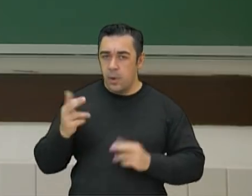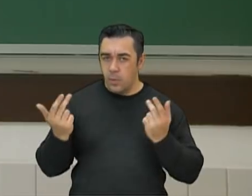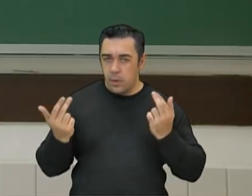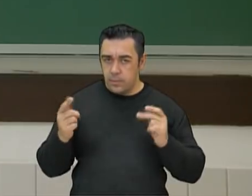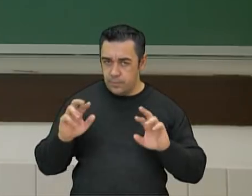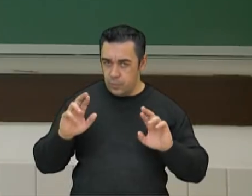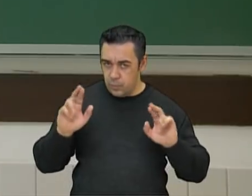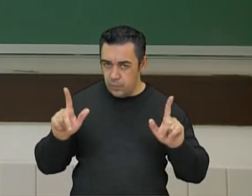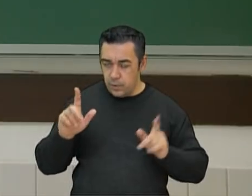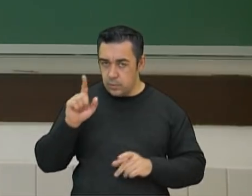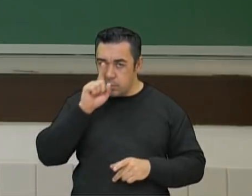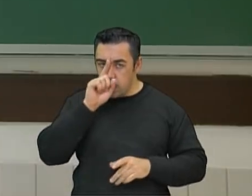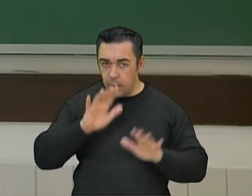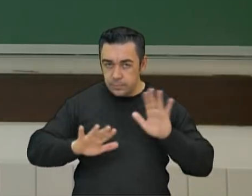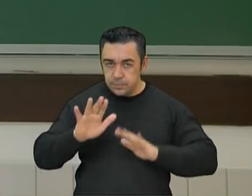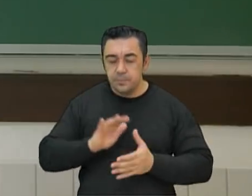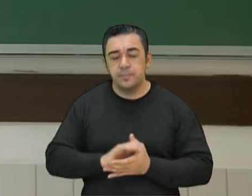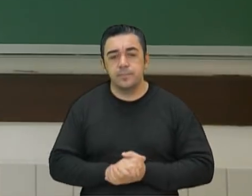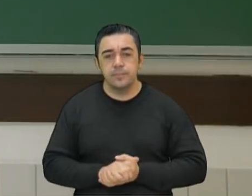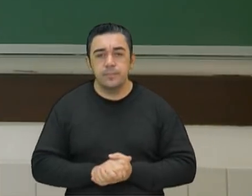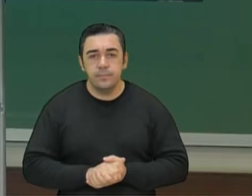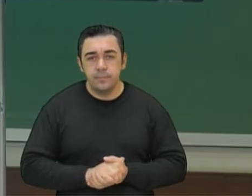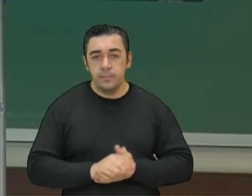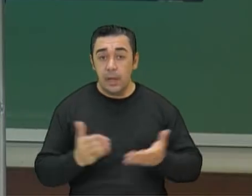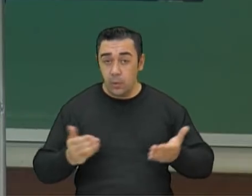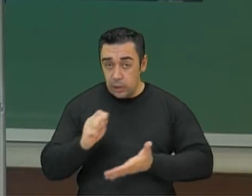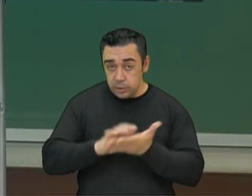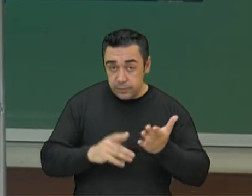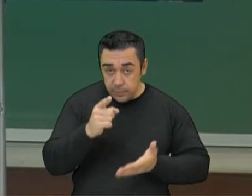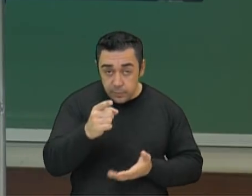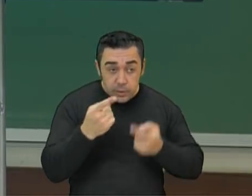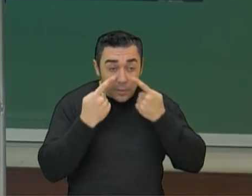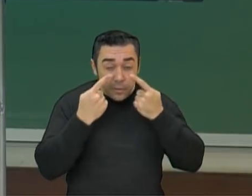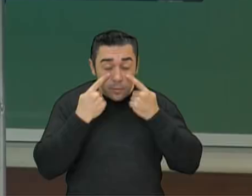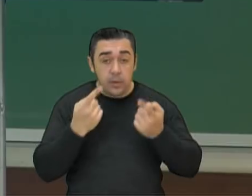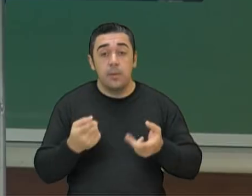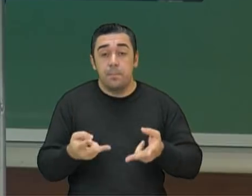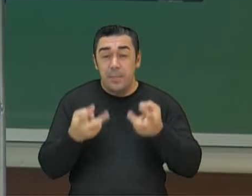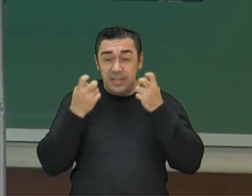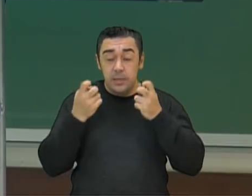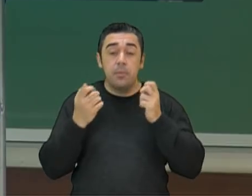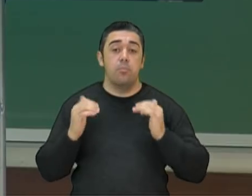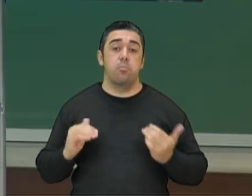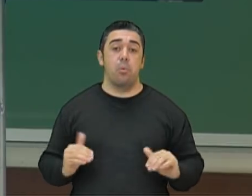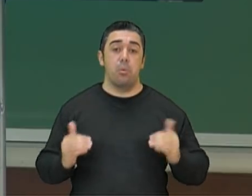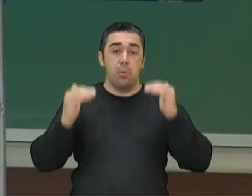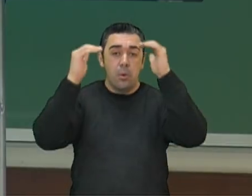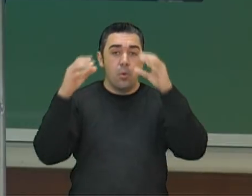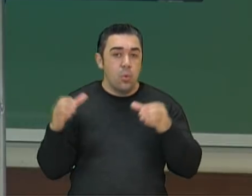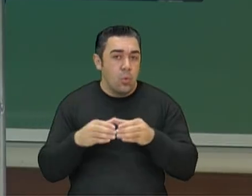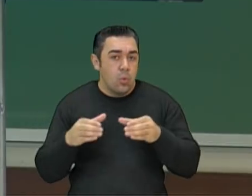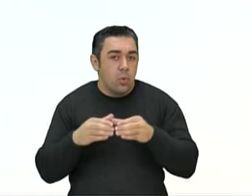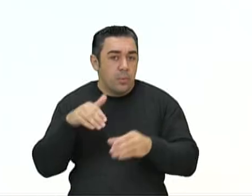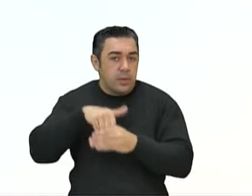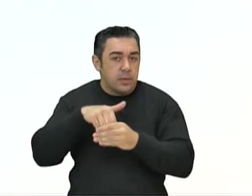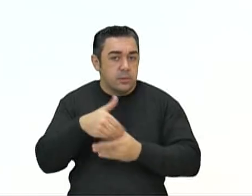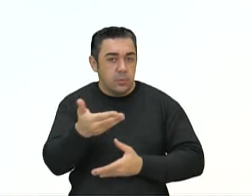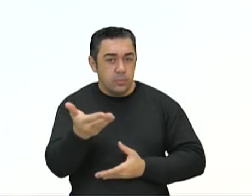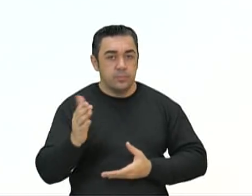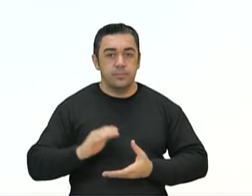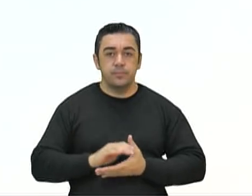coisa. Cuidado. Então, tarefa para você observar o crescimento, então, desse grupo nas eleições.